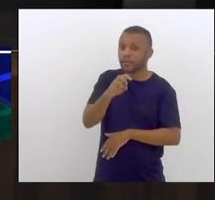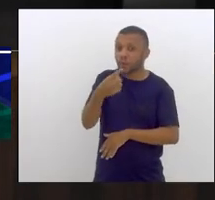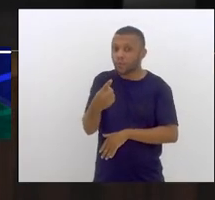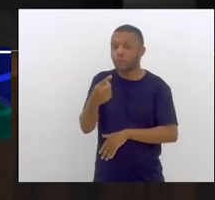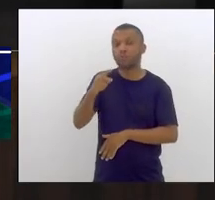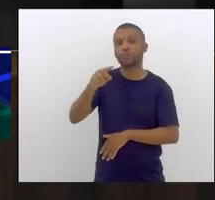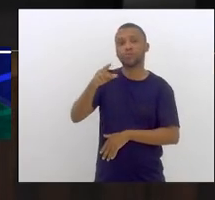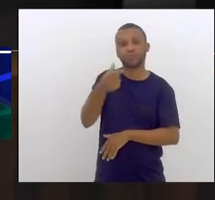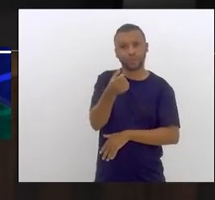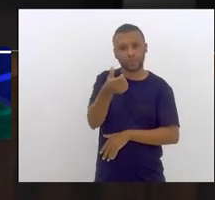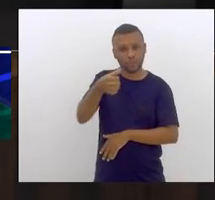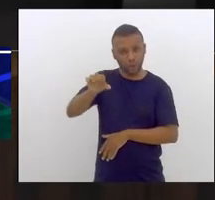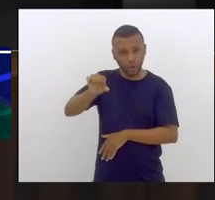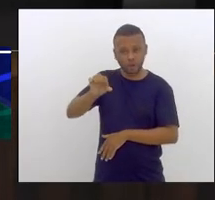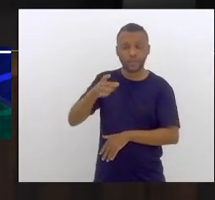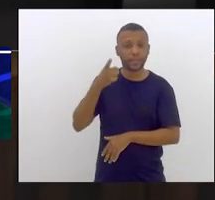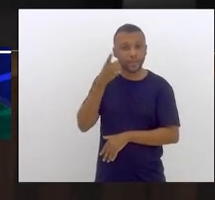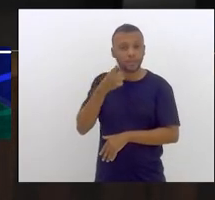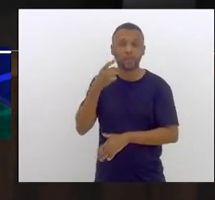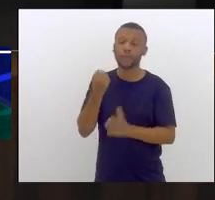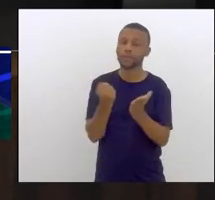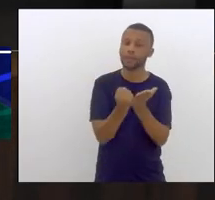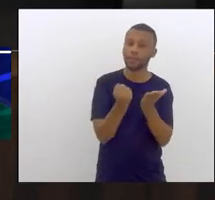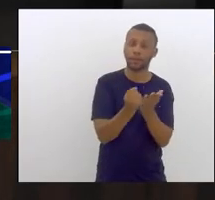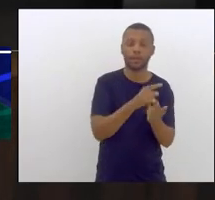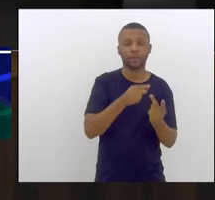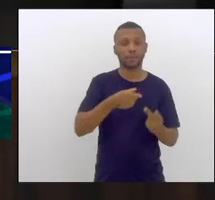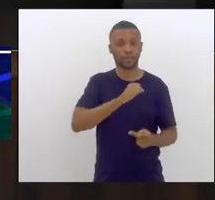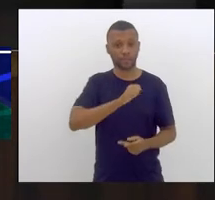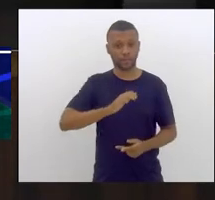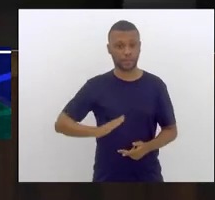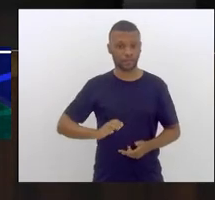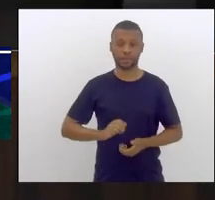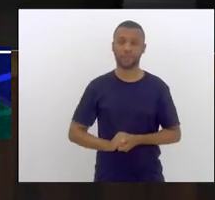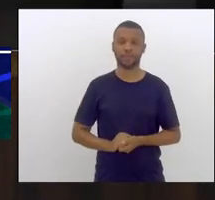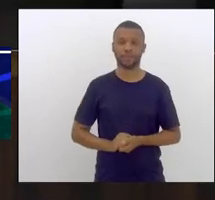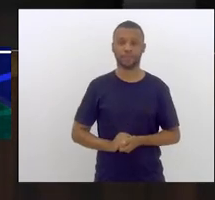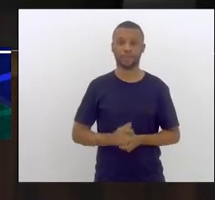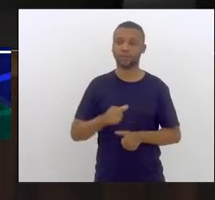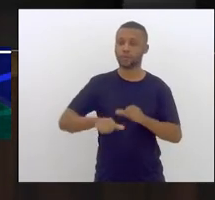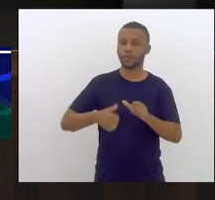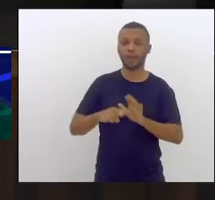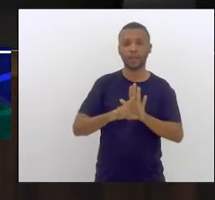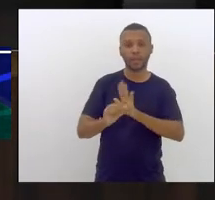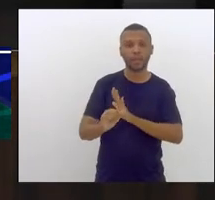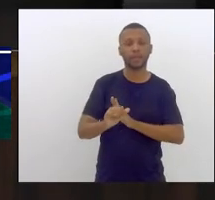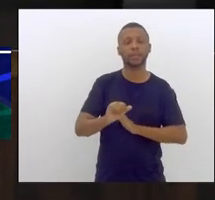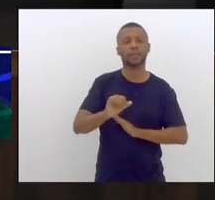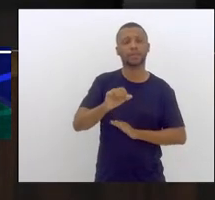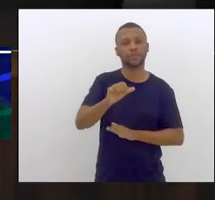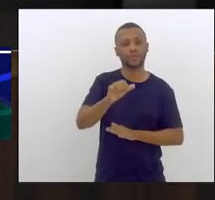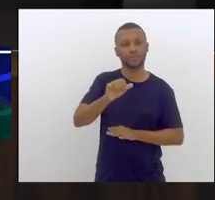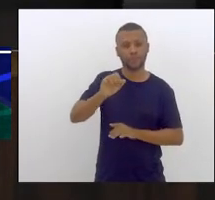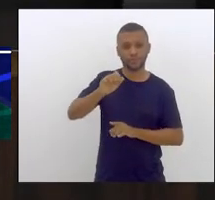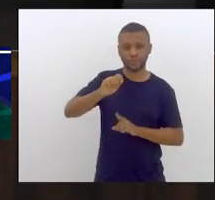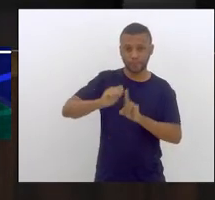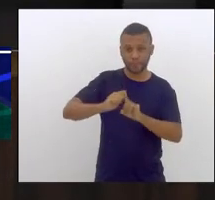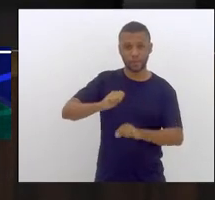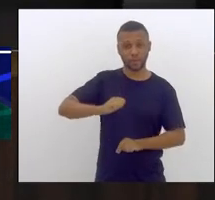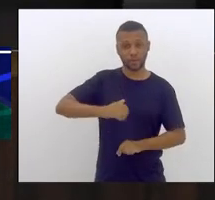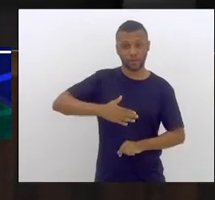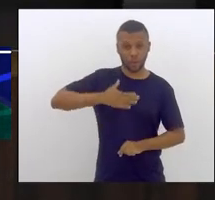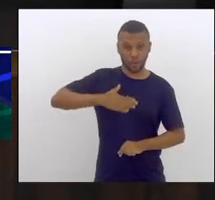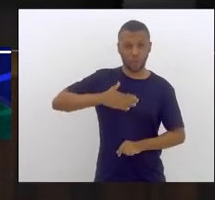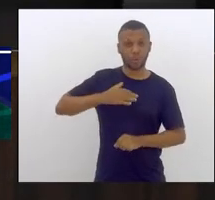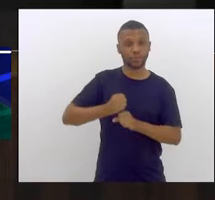de deputados, deputados Samuel Malafaia e André Siciliano, que altera a lei 5.517 de 17 de agosto de